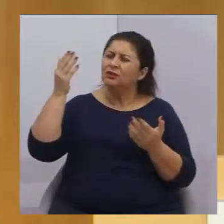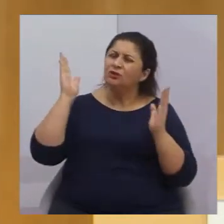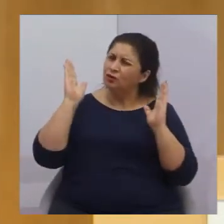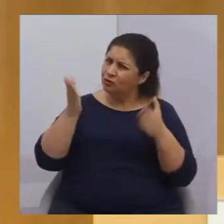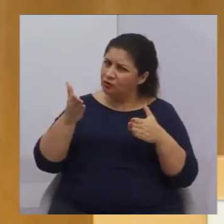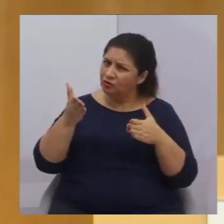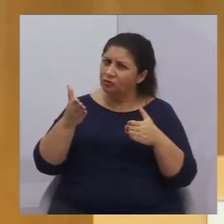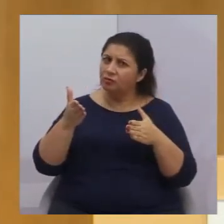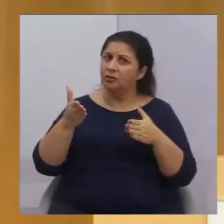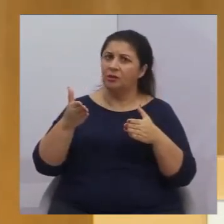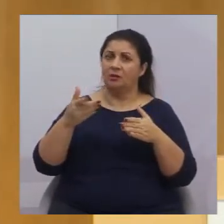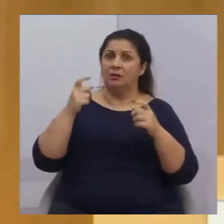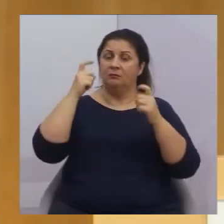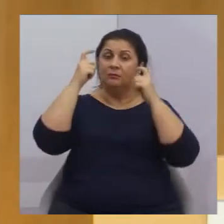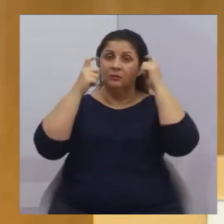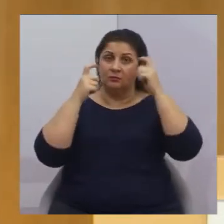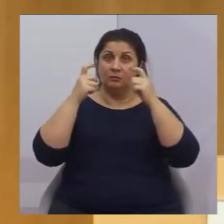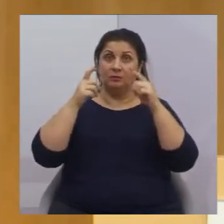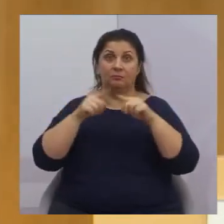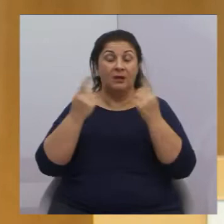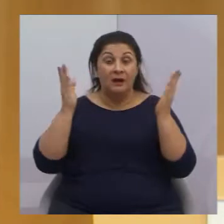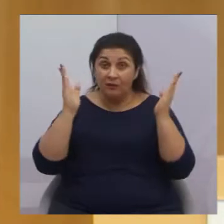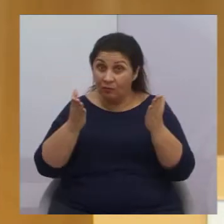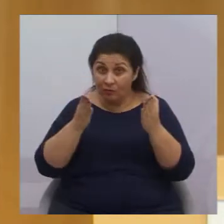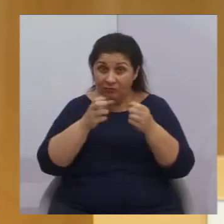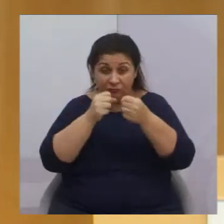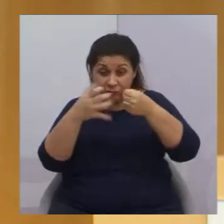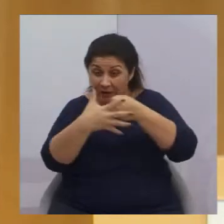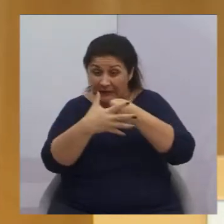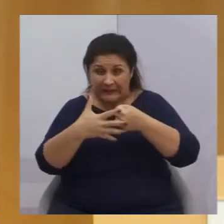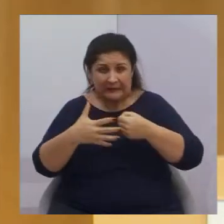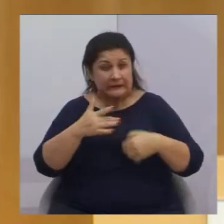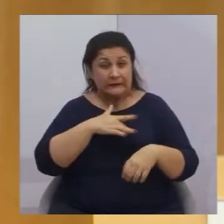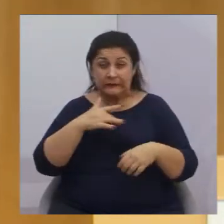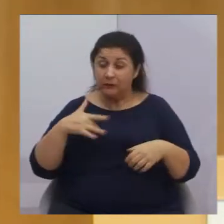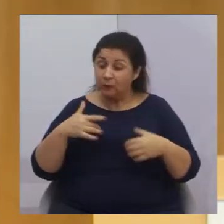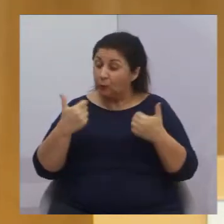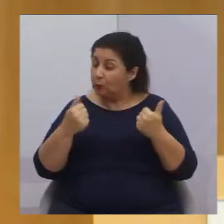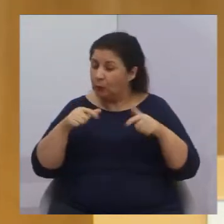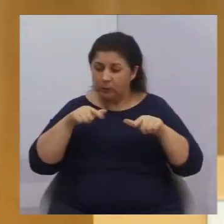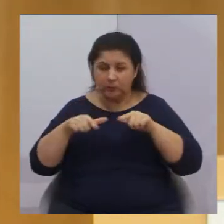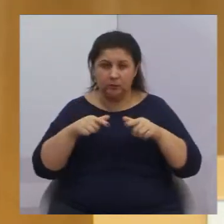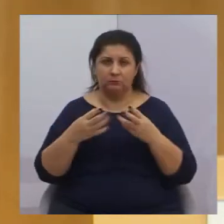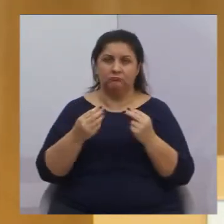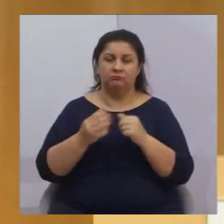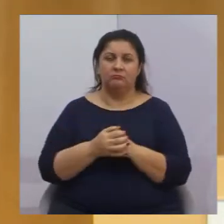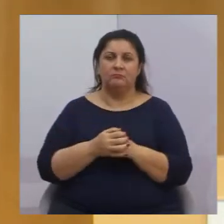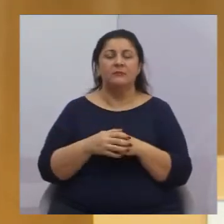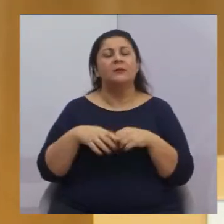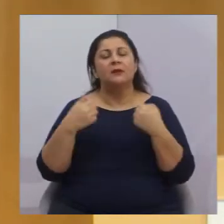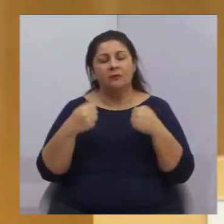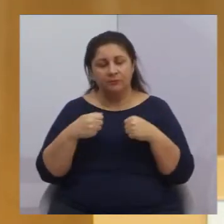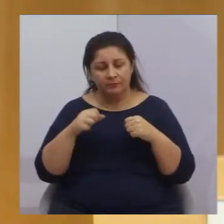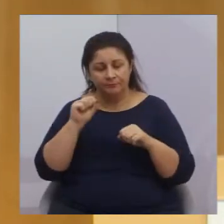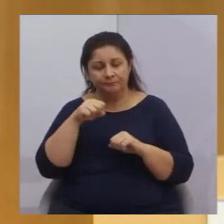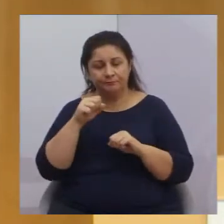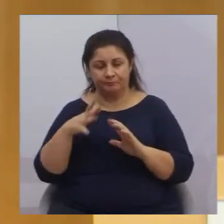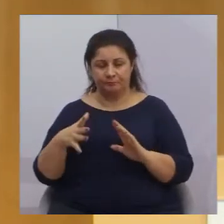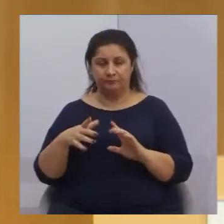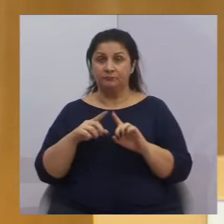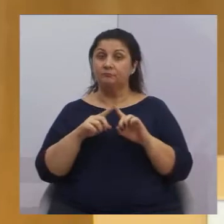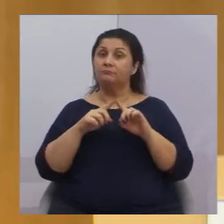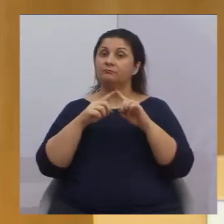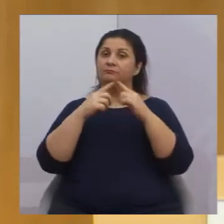eram. Então, ou seja, temos que ter sim o bom humor, o entusiasmo. Só